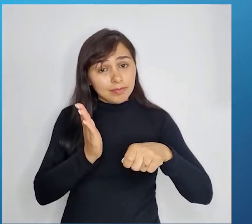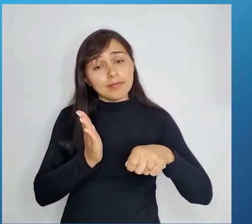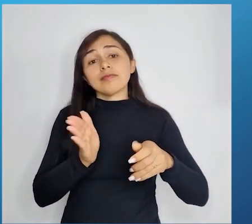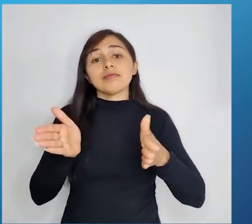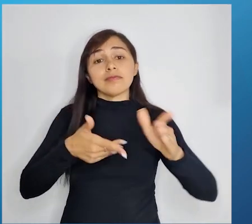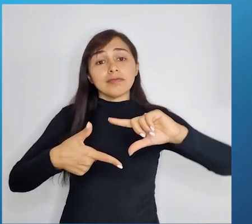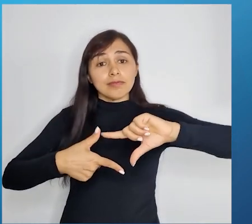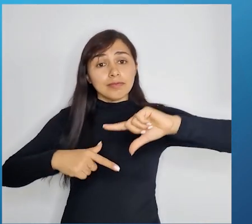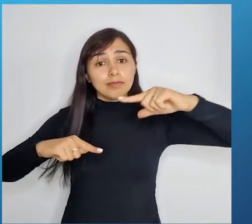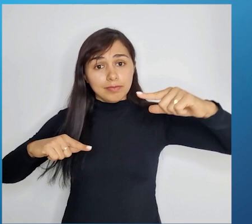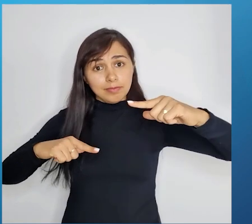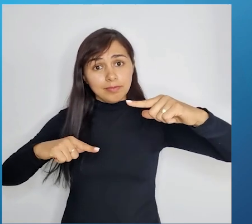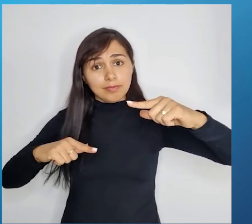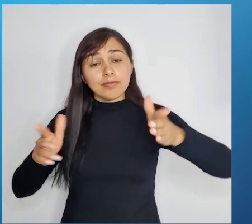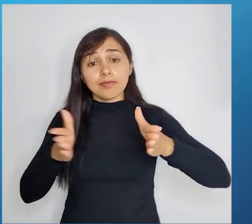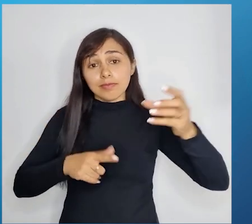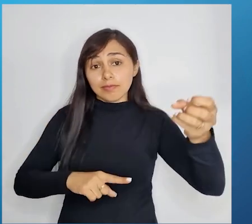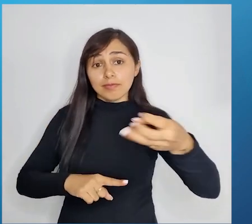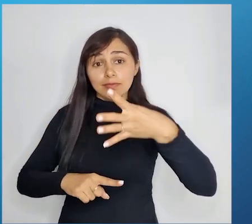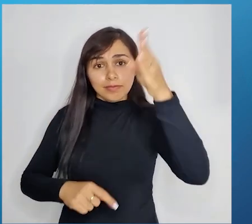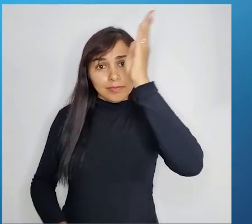Alguns dos principais autores,